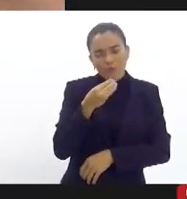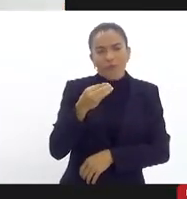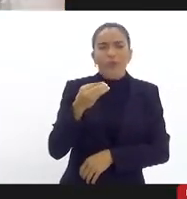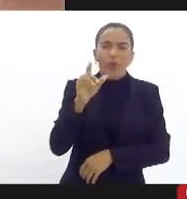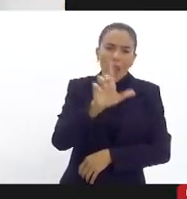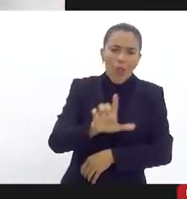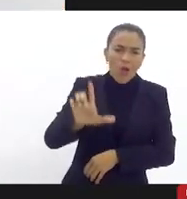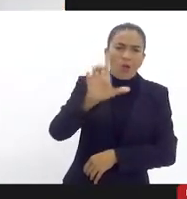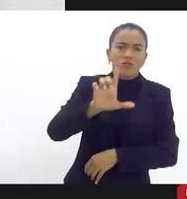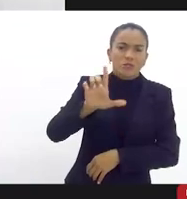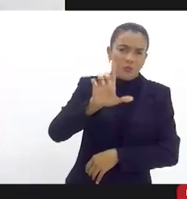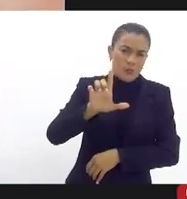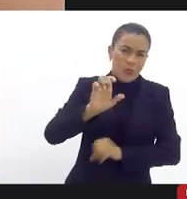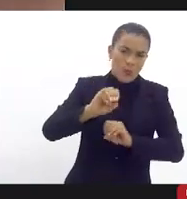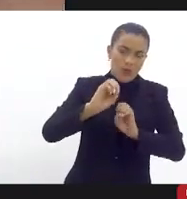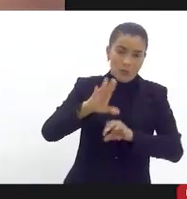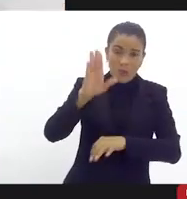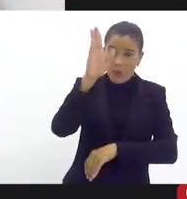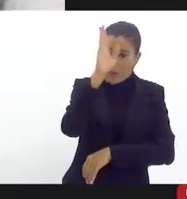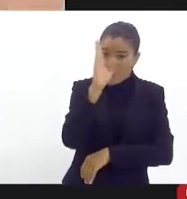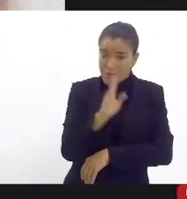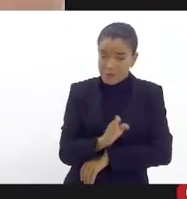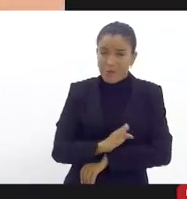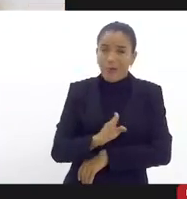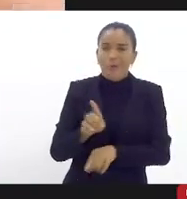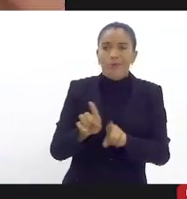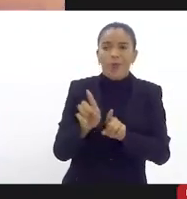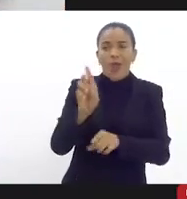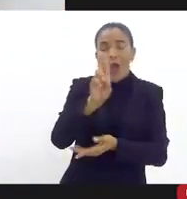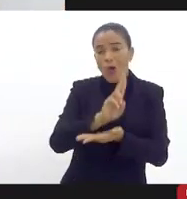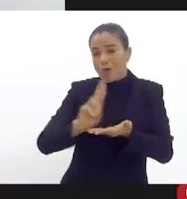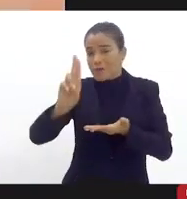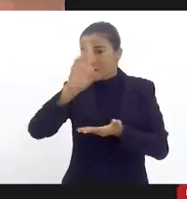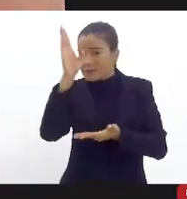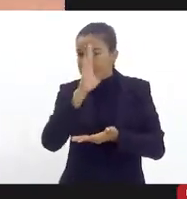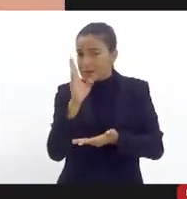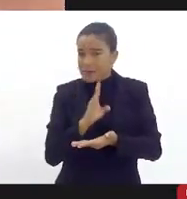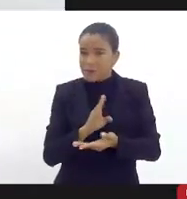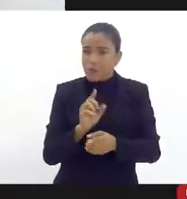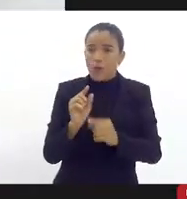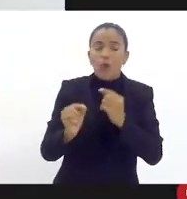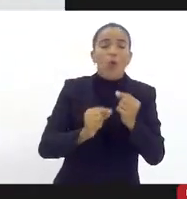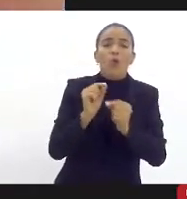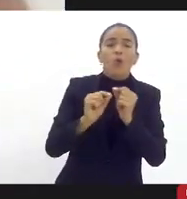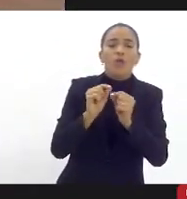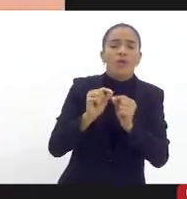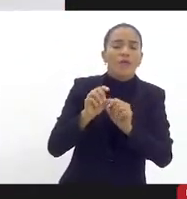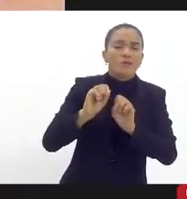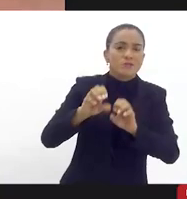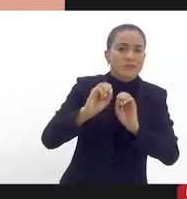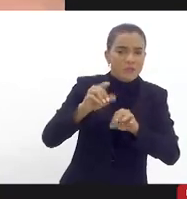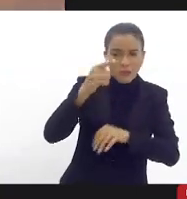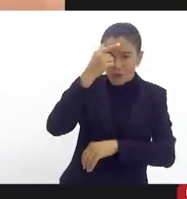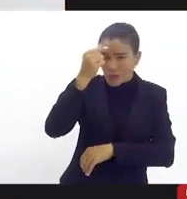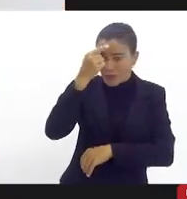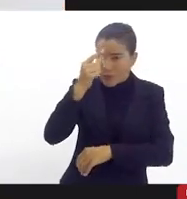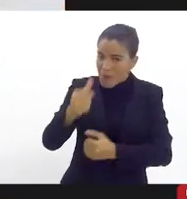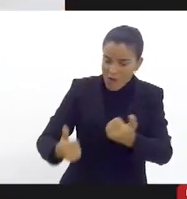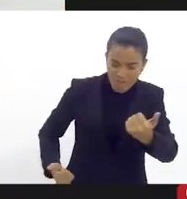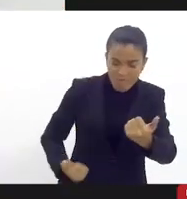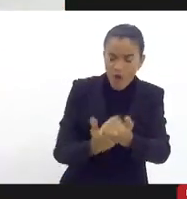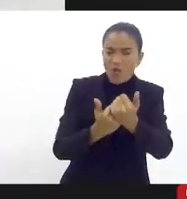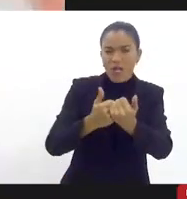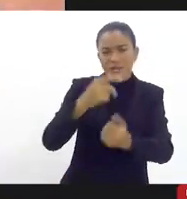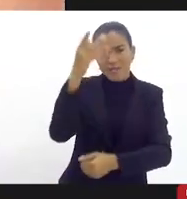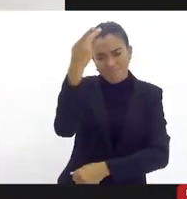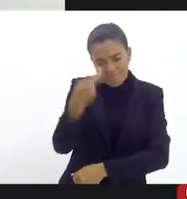no nosso país né a quem serve a Universidade Brasileira né quem sabe ensino superior e não para fortalecer o